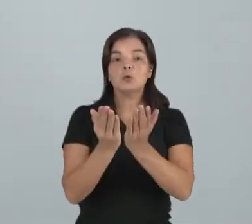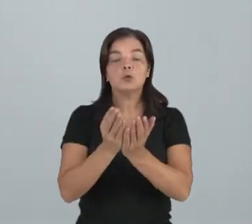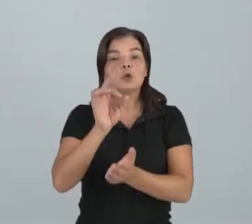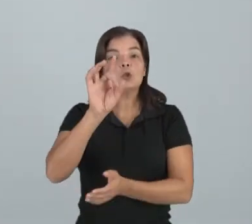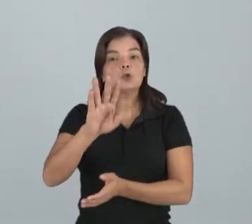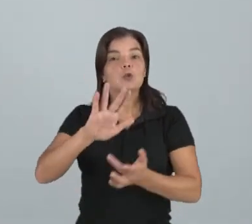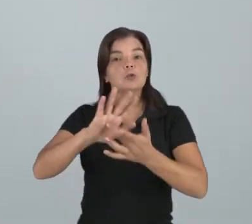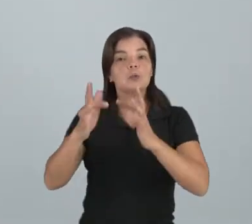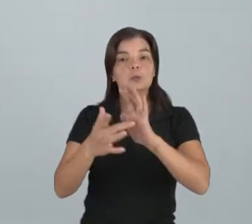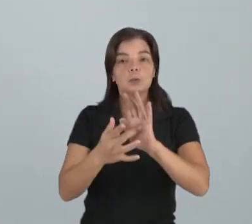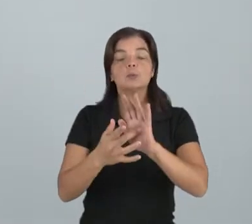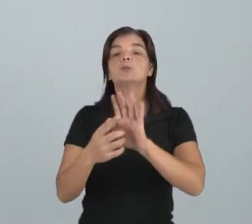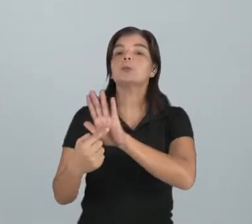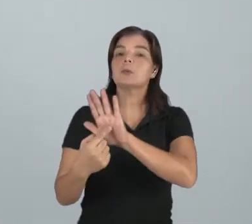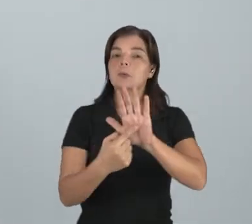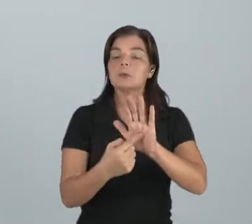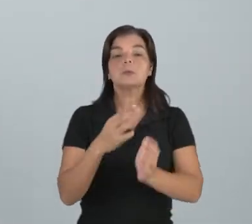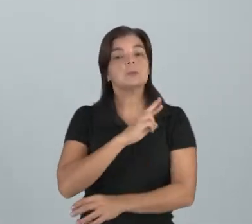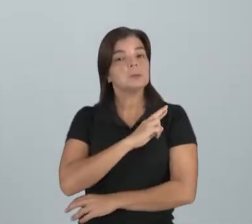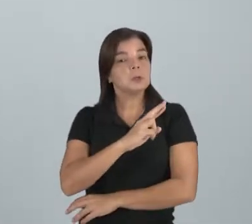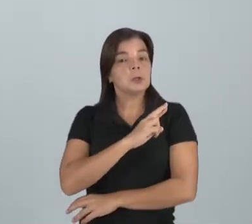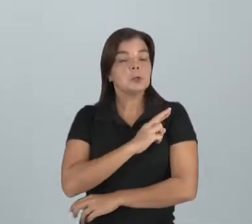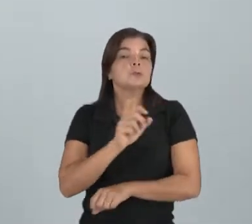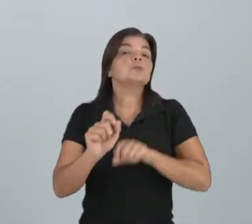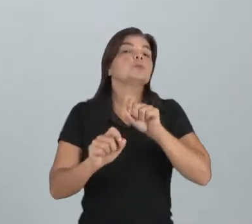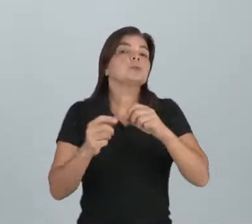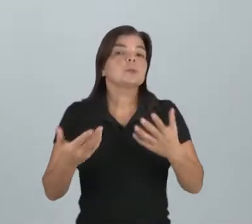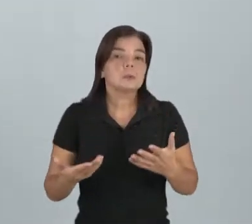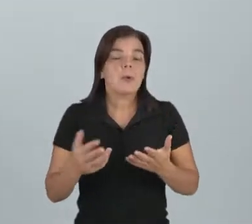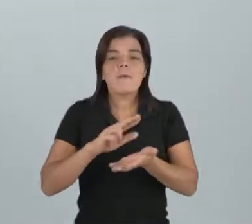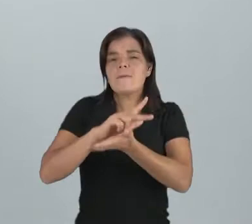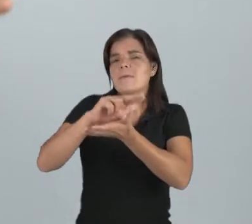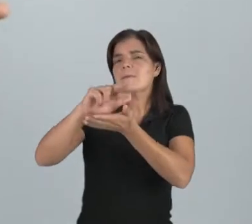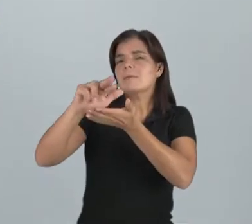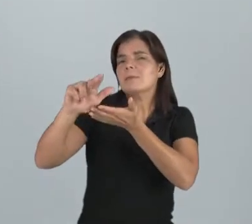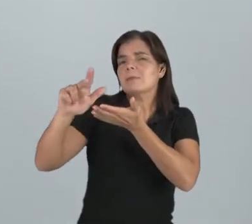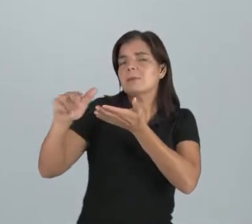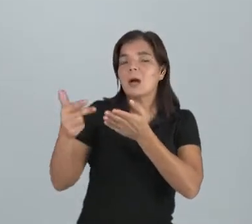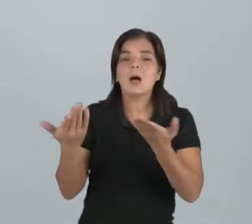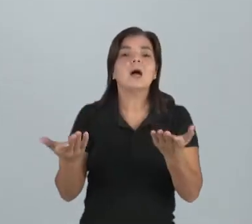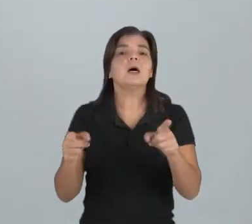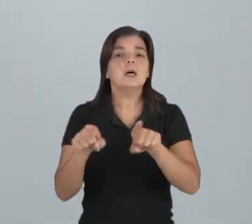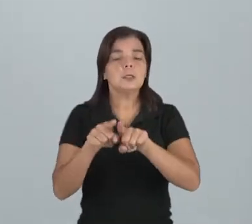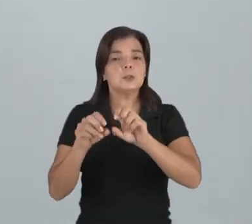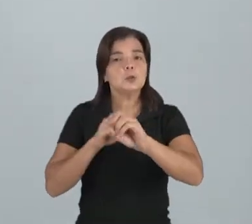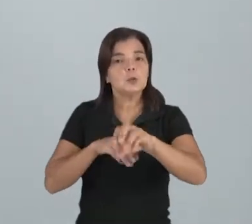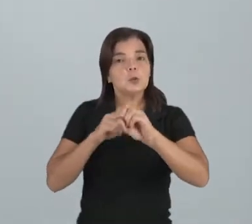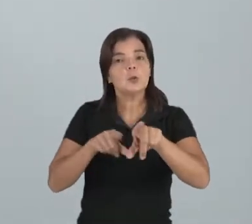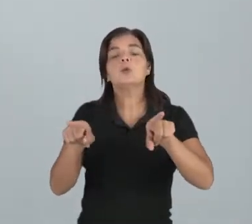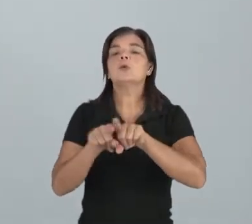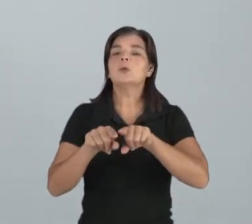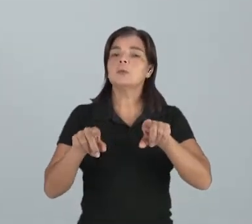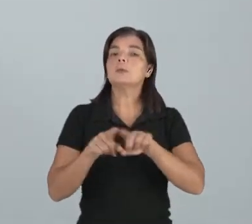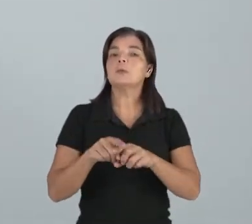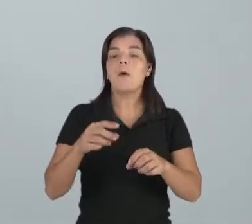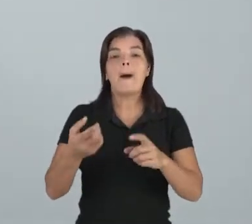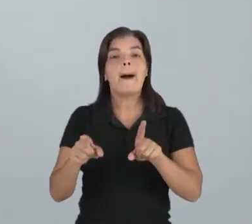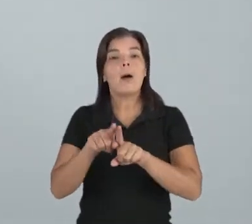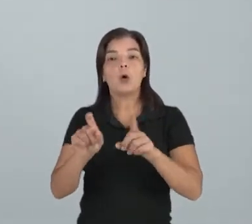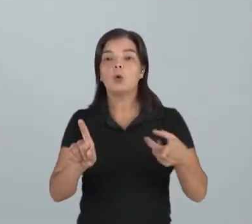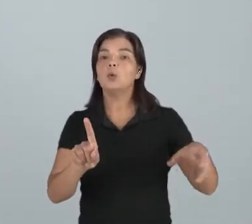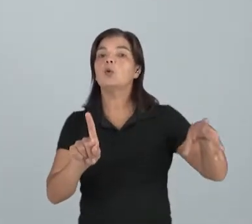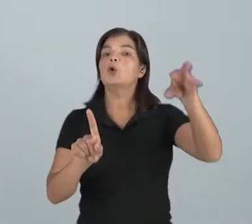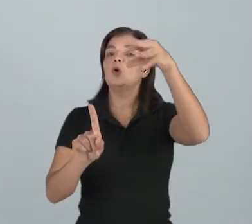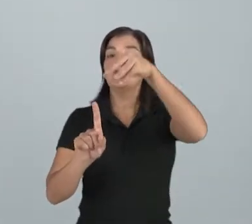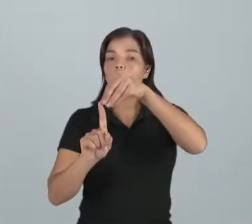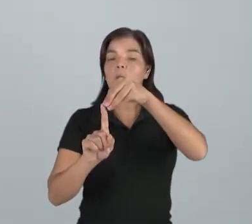Jesus é a mediação. E religiões em que há variadas mediações. No Espiritismo, há diversos espíritos de